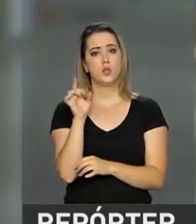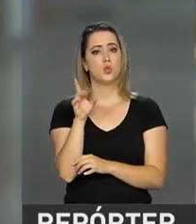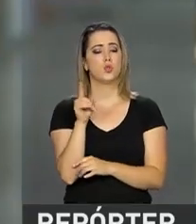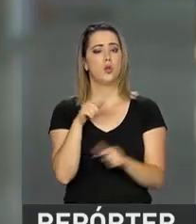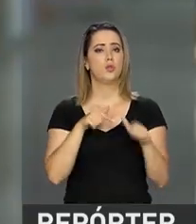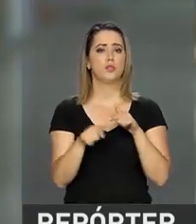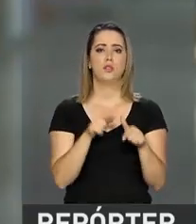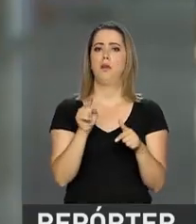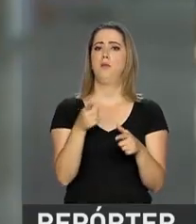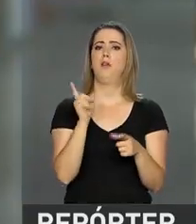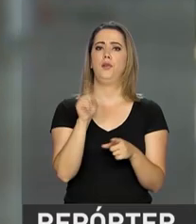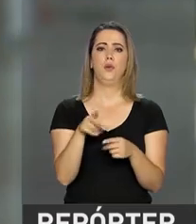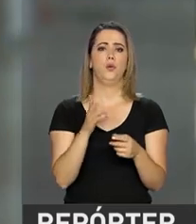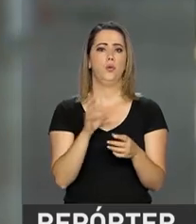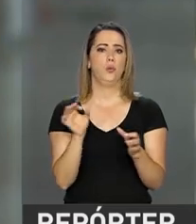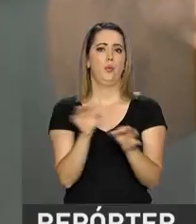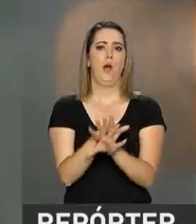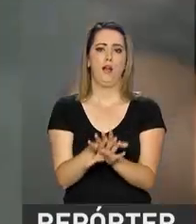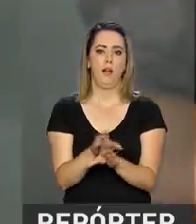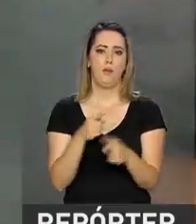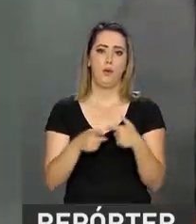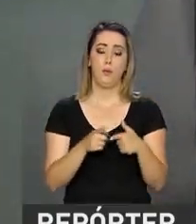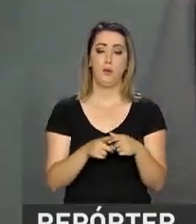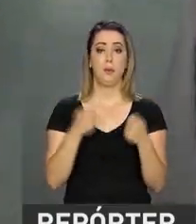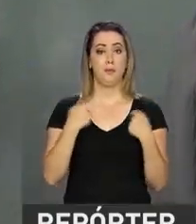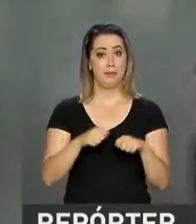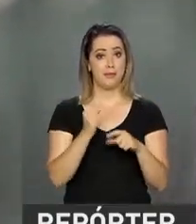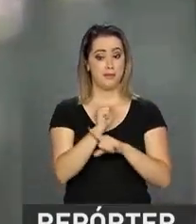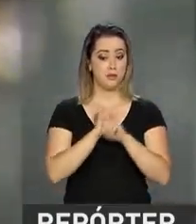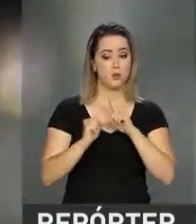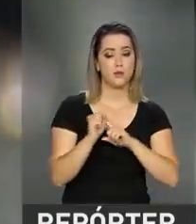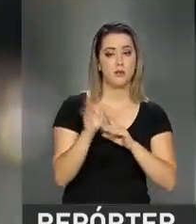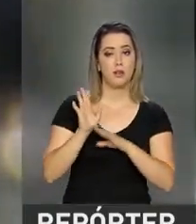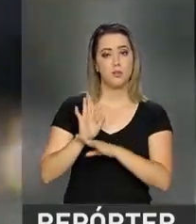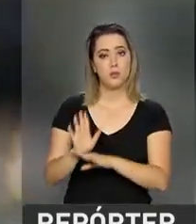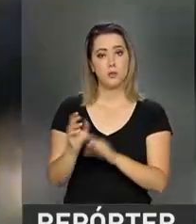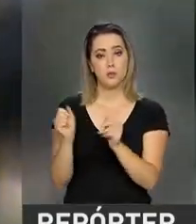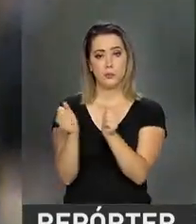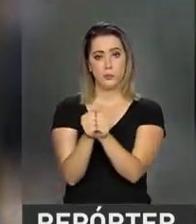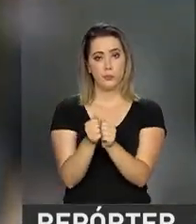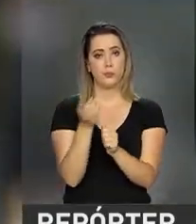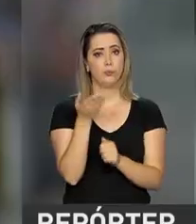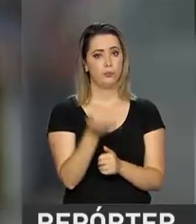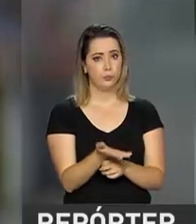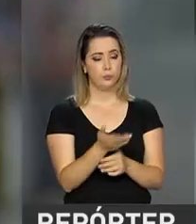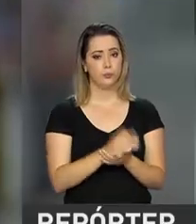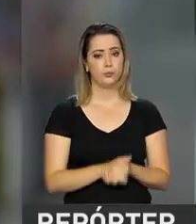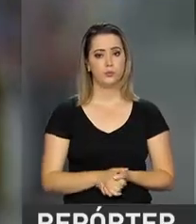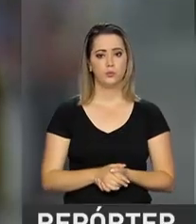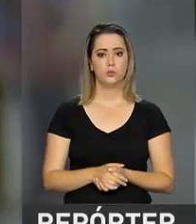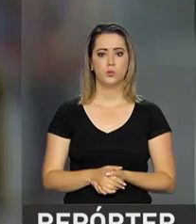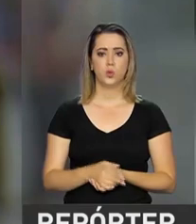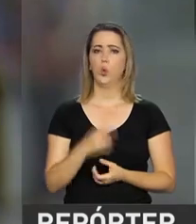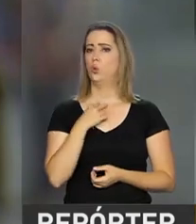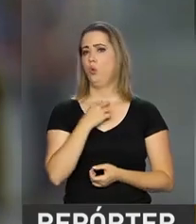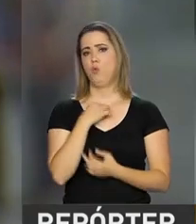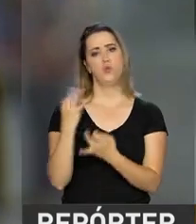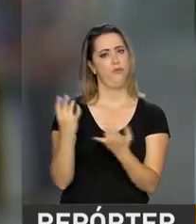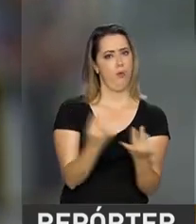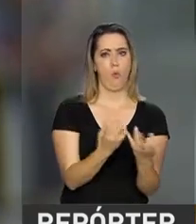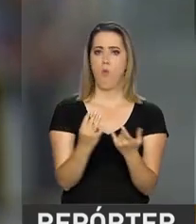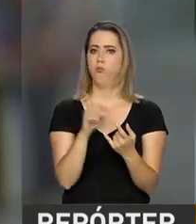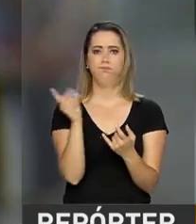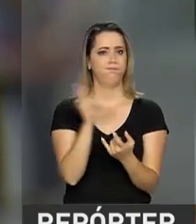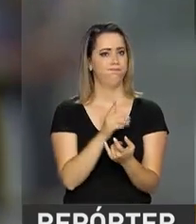deles não é suficiente a sociedade também precisa se envolver não houve fogo na vegetação e